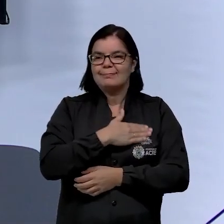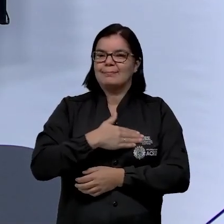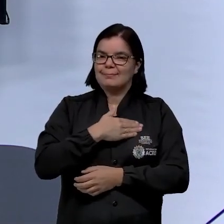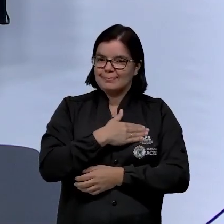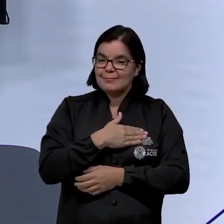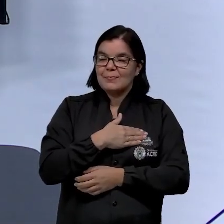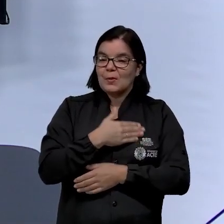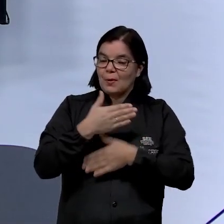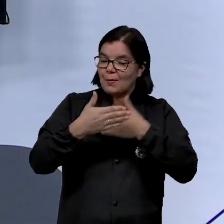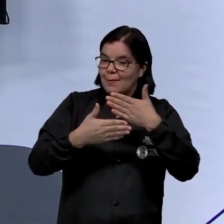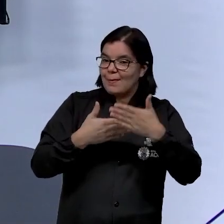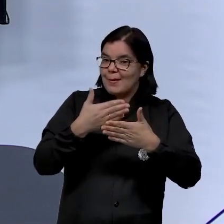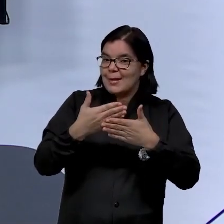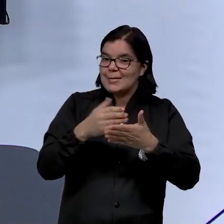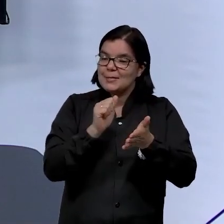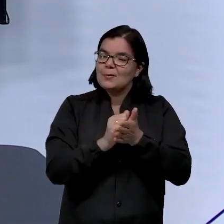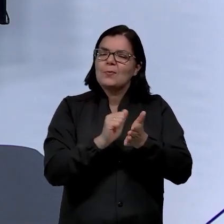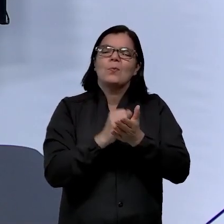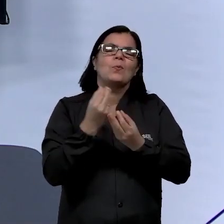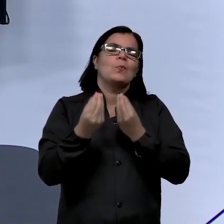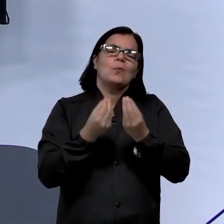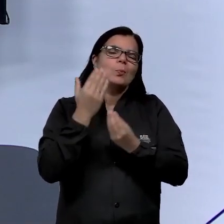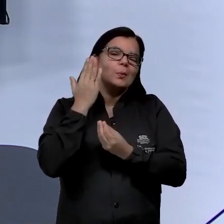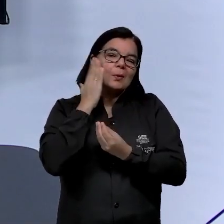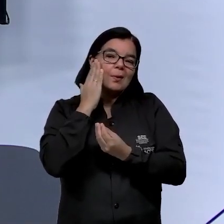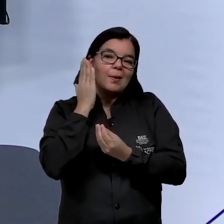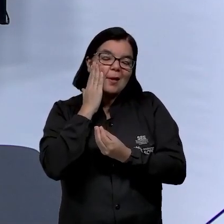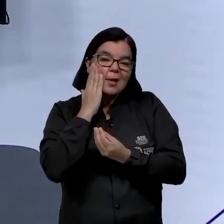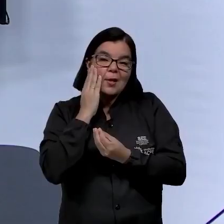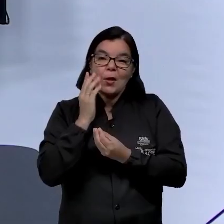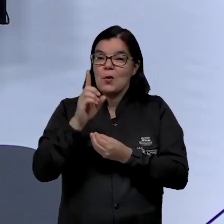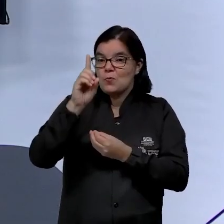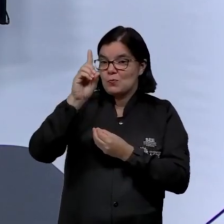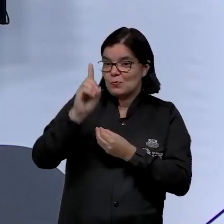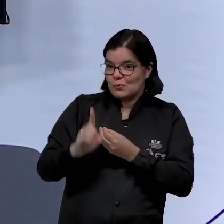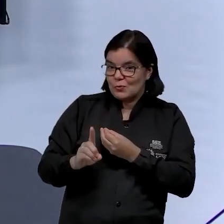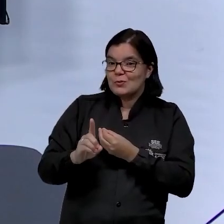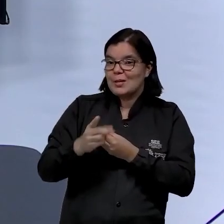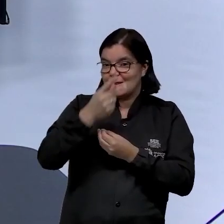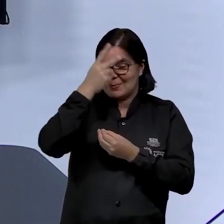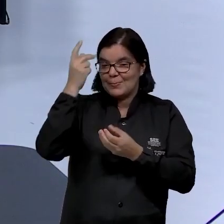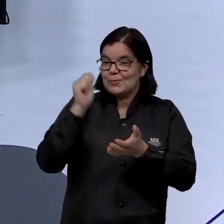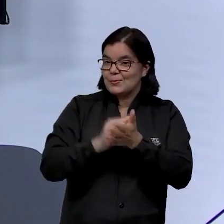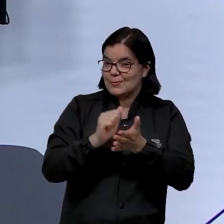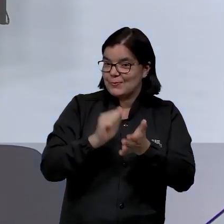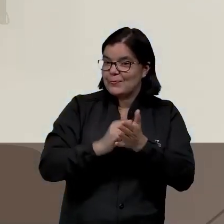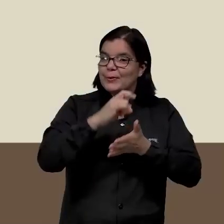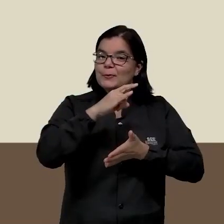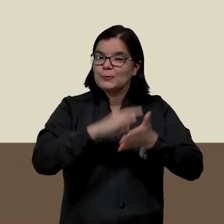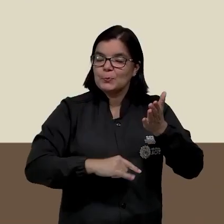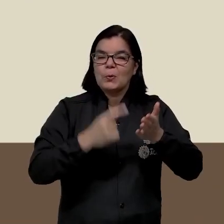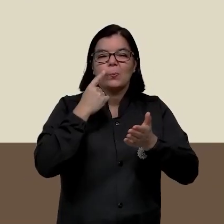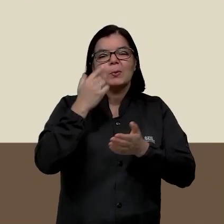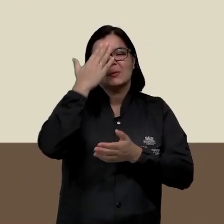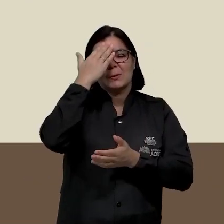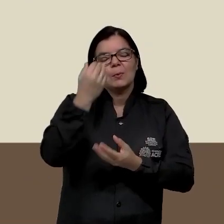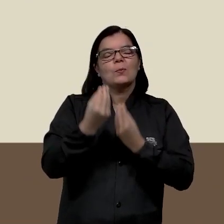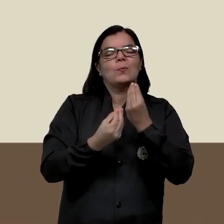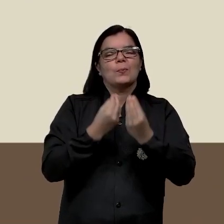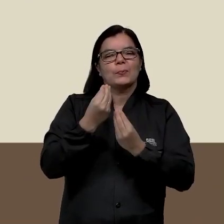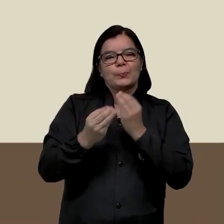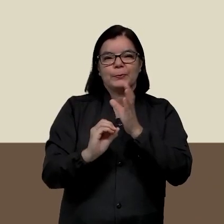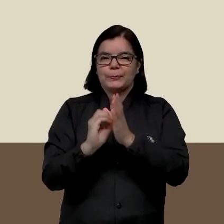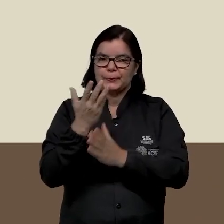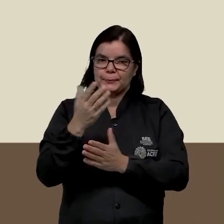fazer o processo de registro. Como é que eu entendo sobre os direitos autorais? Vamos aí para a tela para você saber como